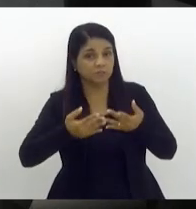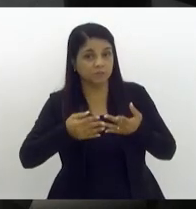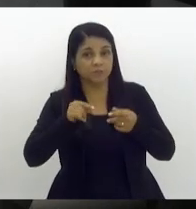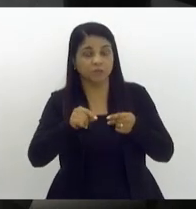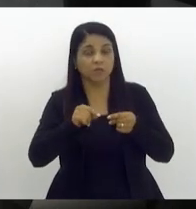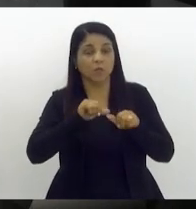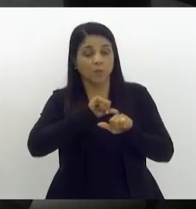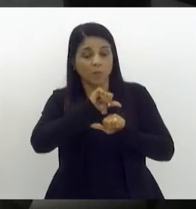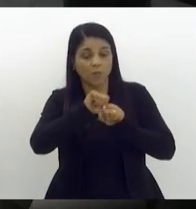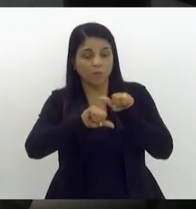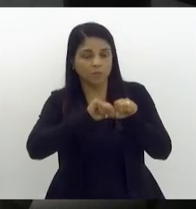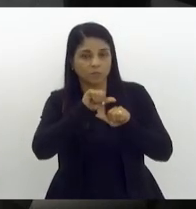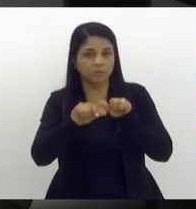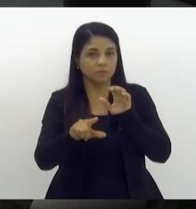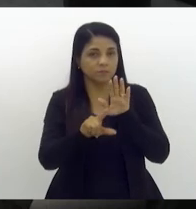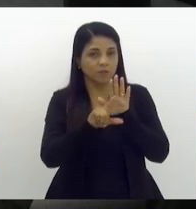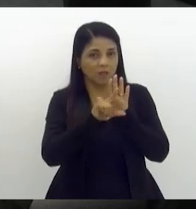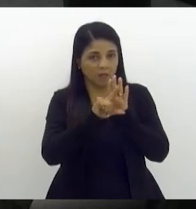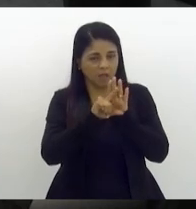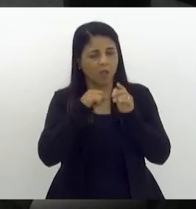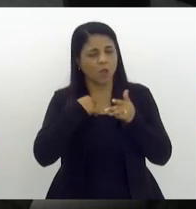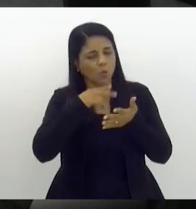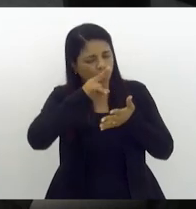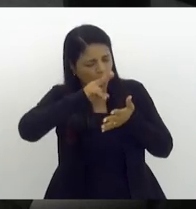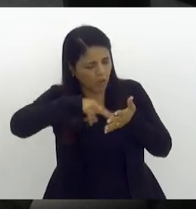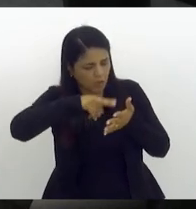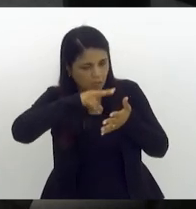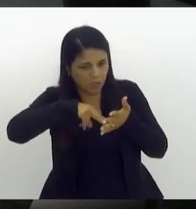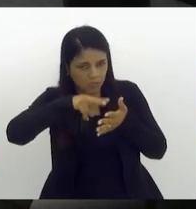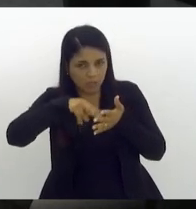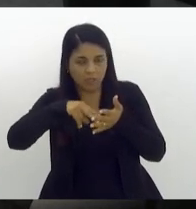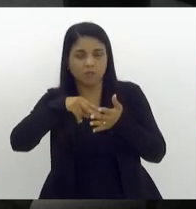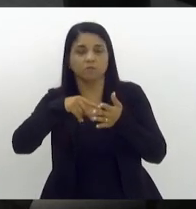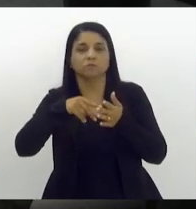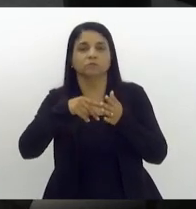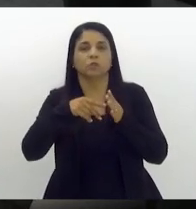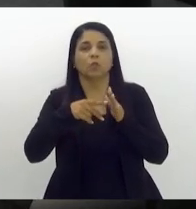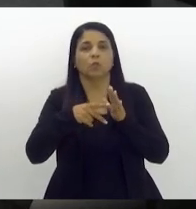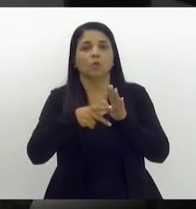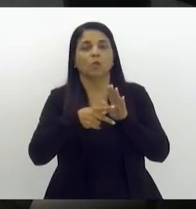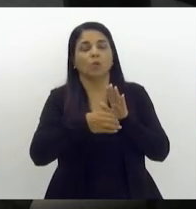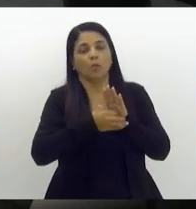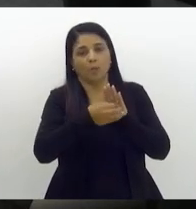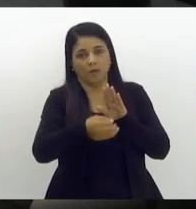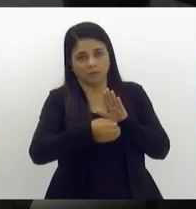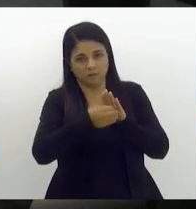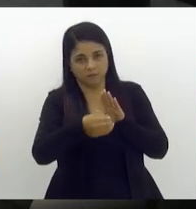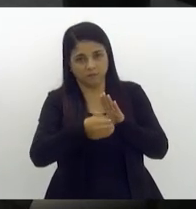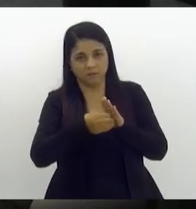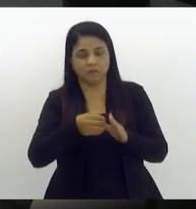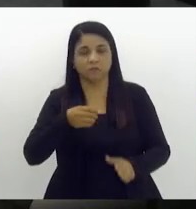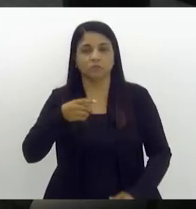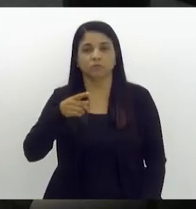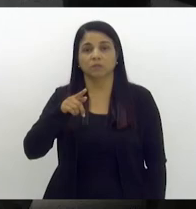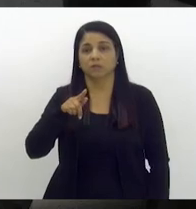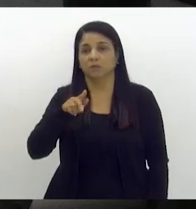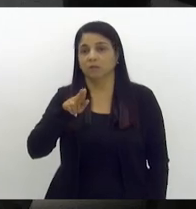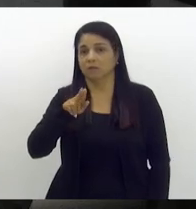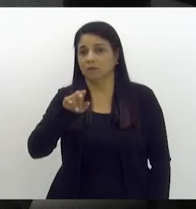alteração. Eu li, tive o cuidado de ler o parecer do deputado, sim, Guilherme Delarogue. Ele faz